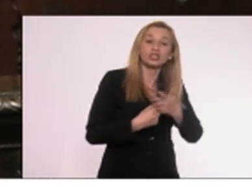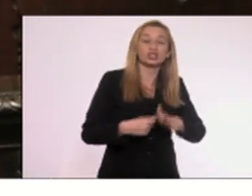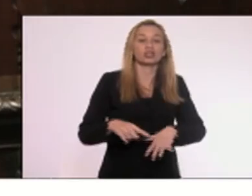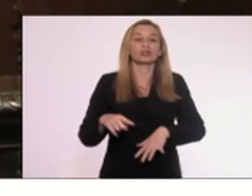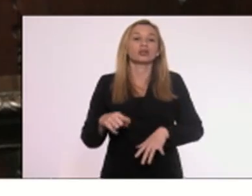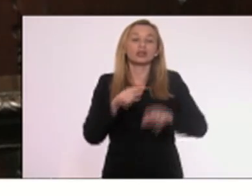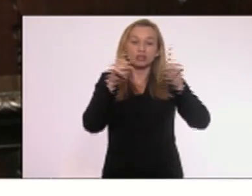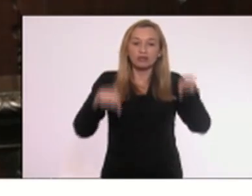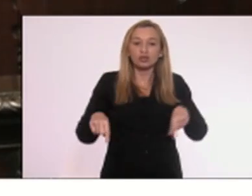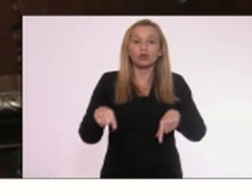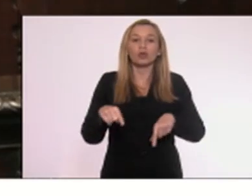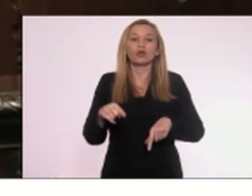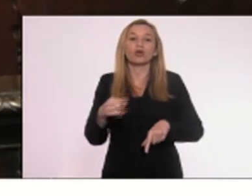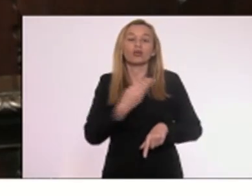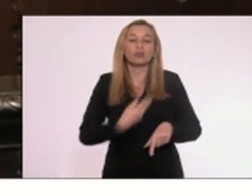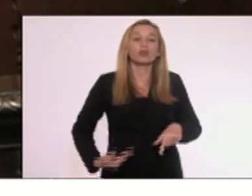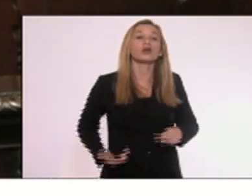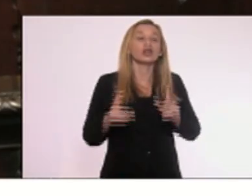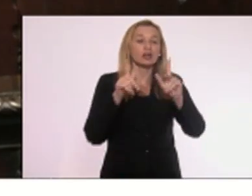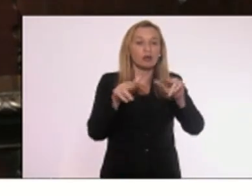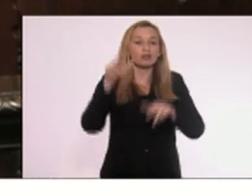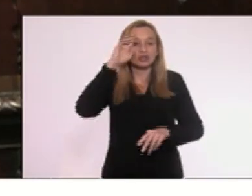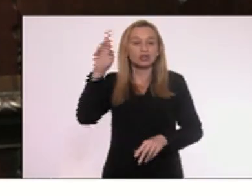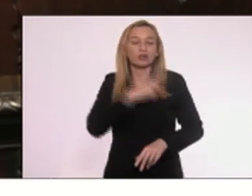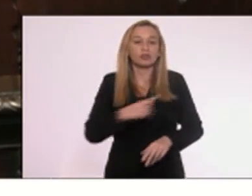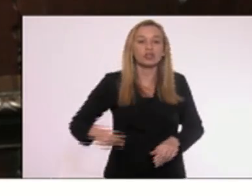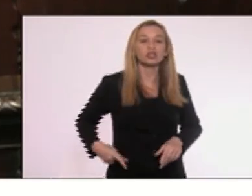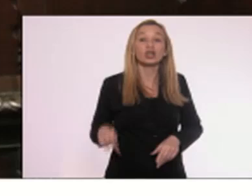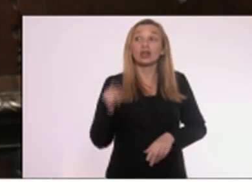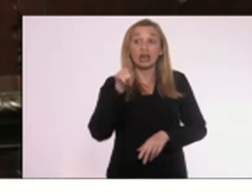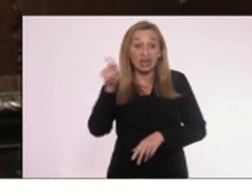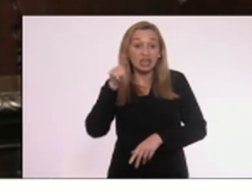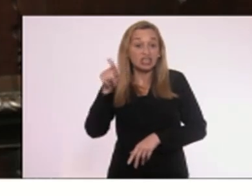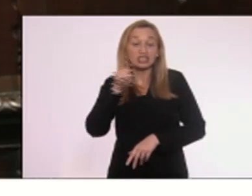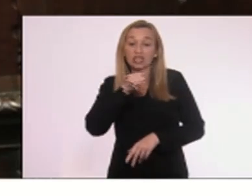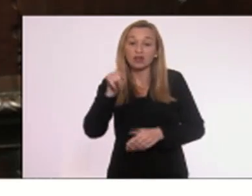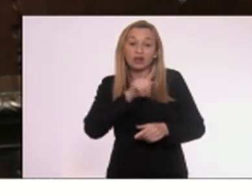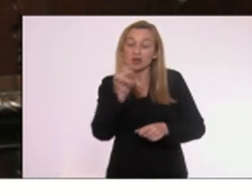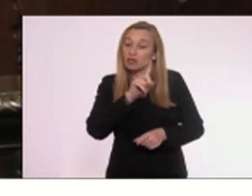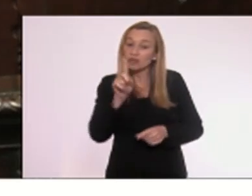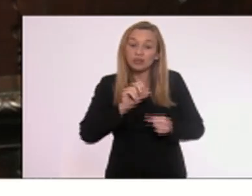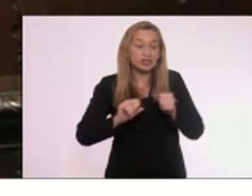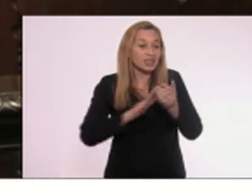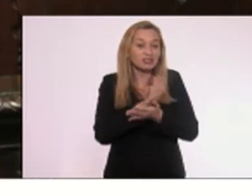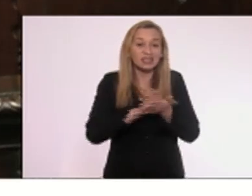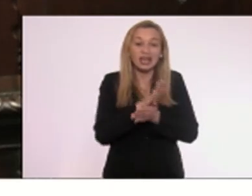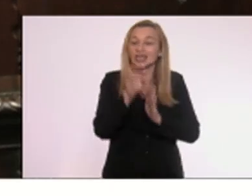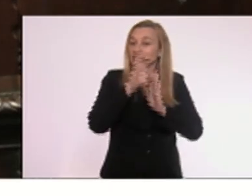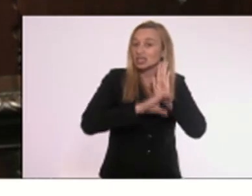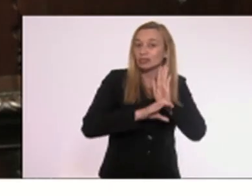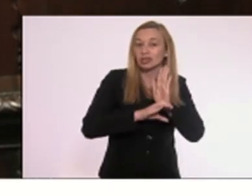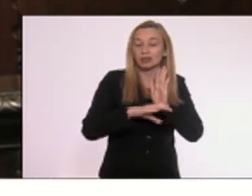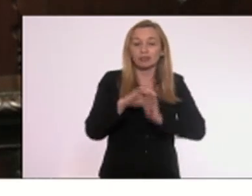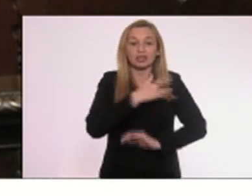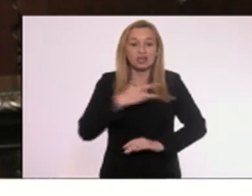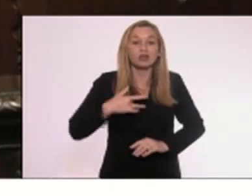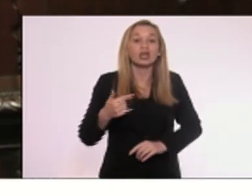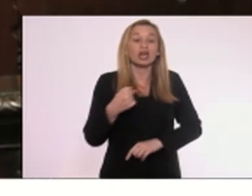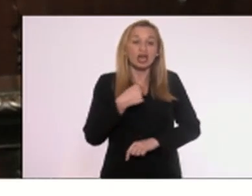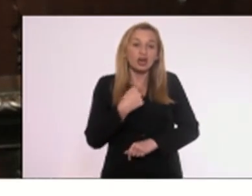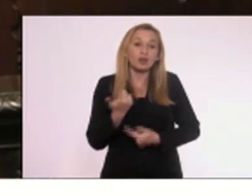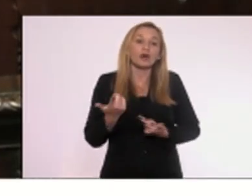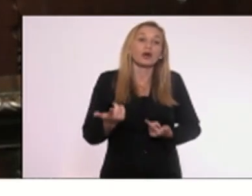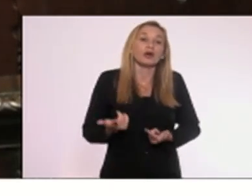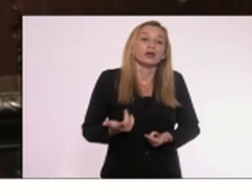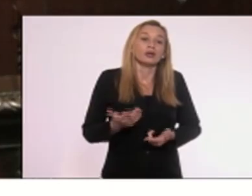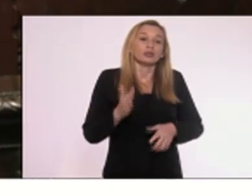público. Da mesma forma, senhor presidente, assim como eles não fizeram nenhum destaque para a saúde, eu, por mais que